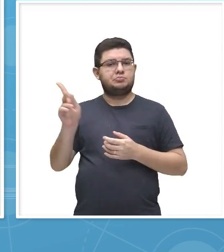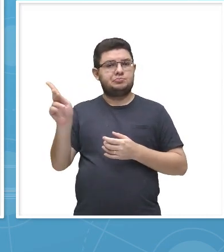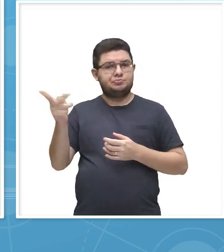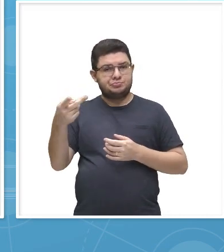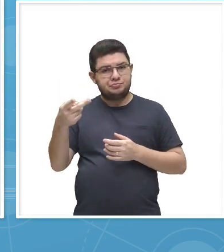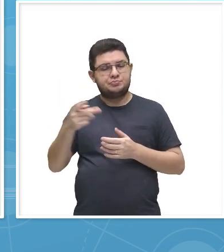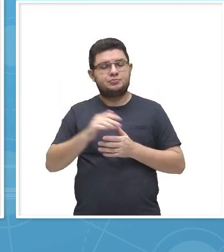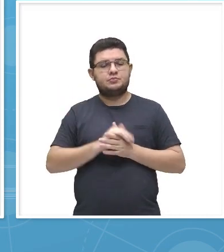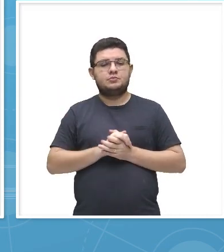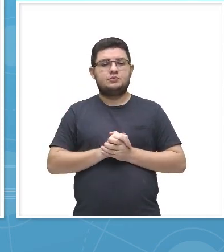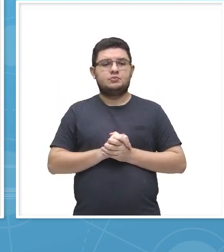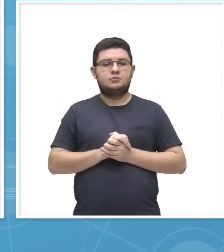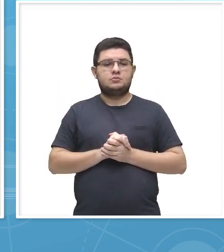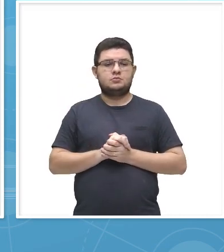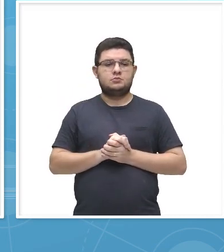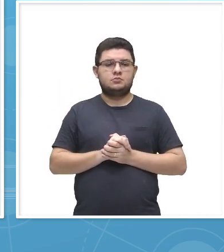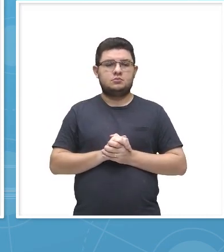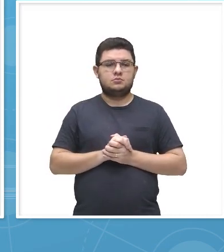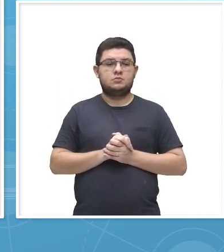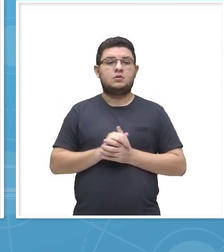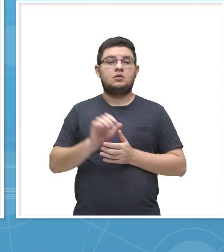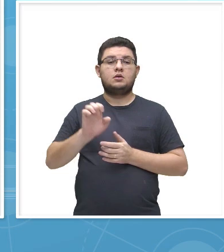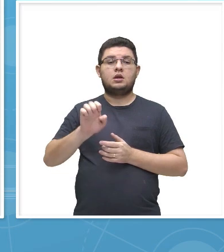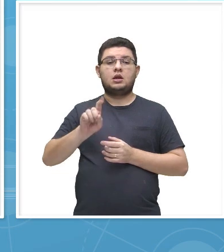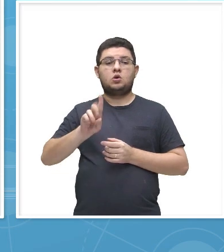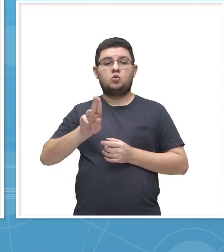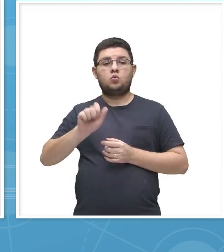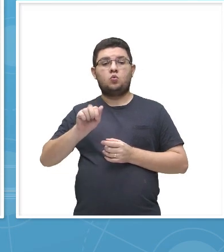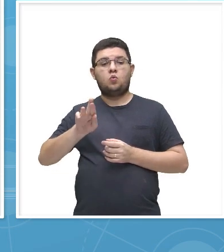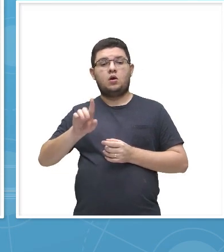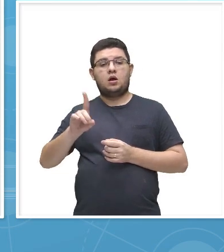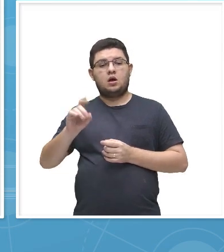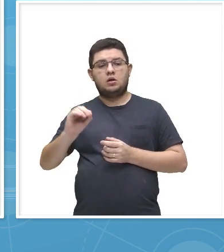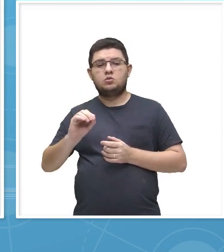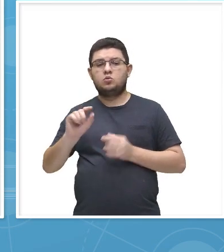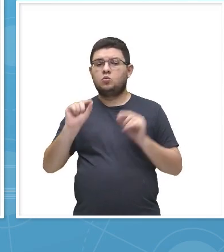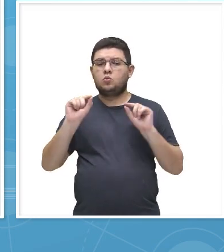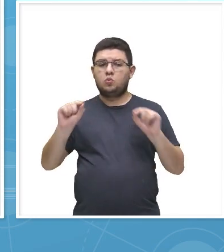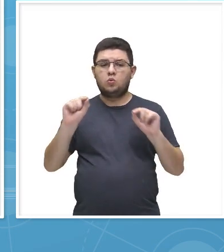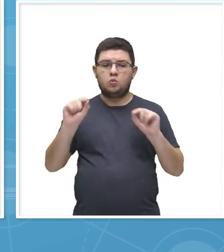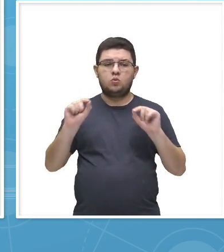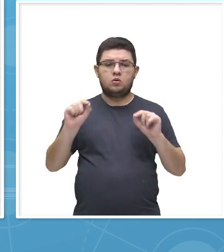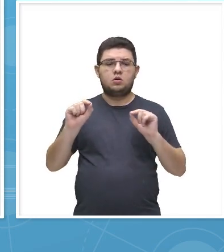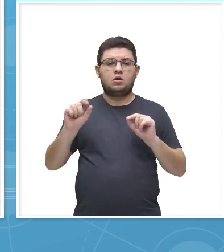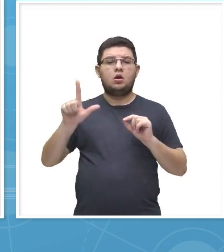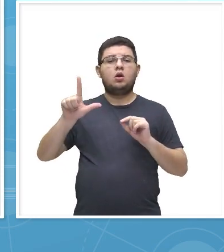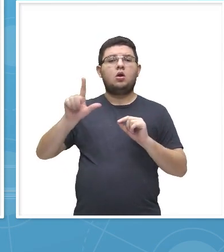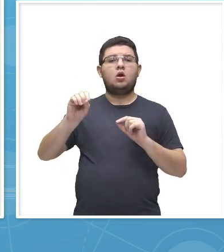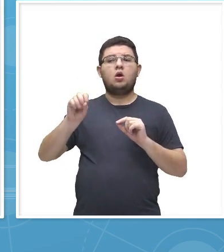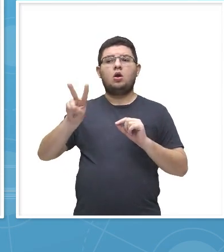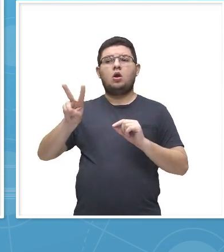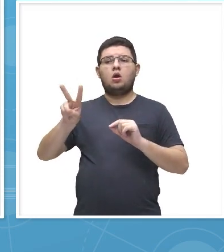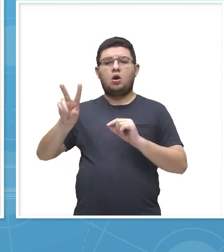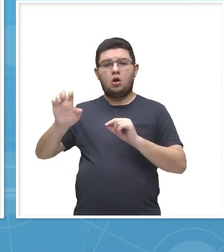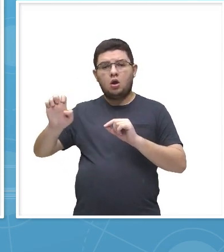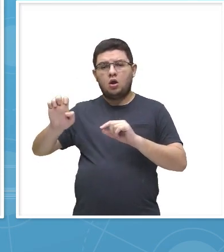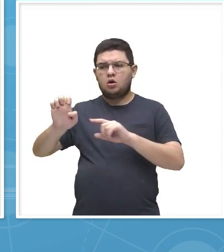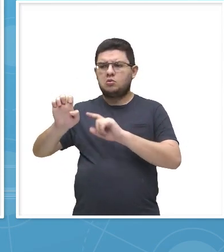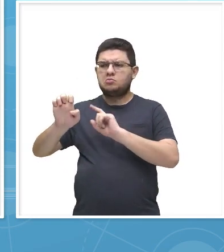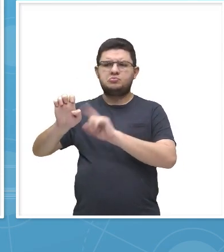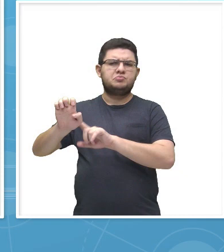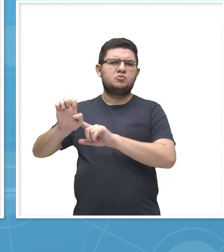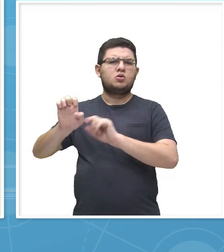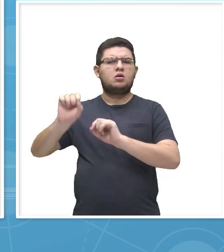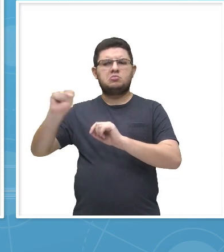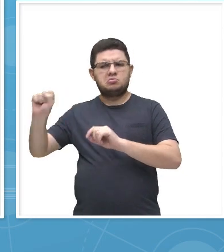lá continuando o Eduardo lol lol lol lol vizinhos The English language qual será vamos conferir